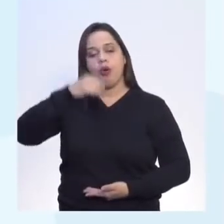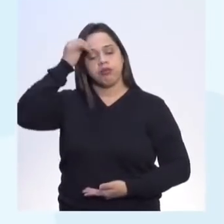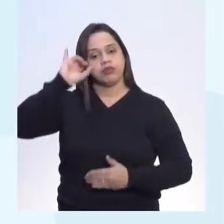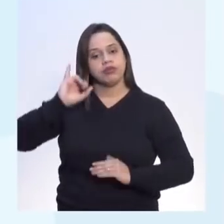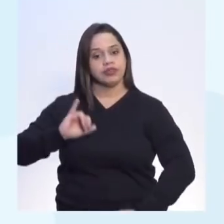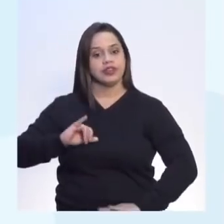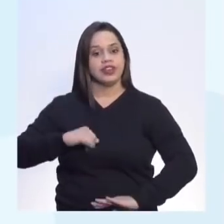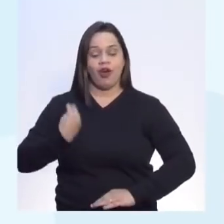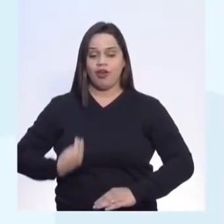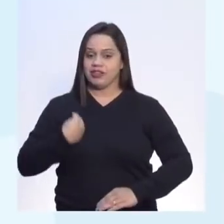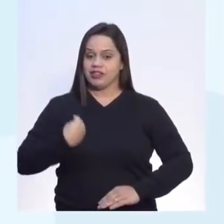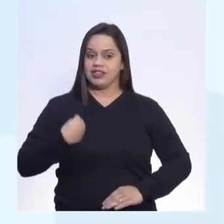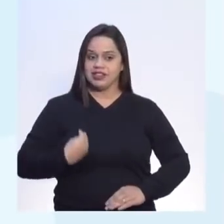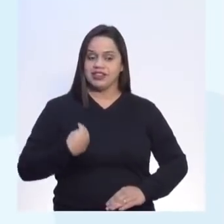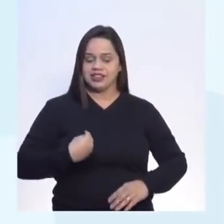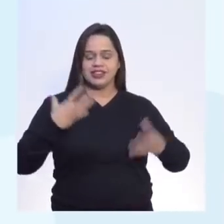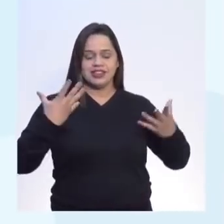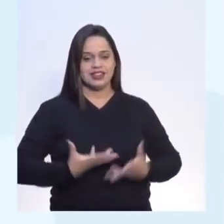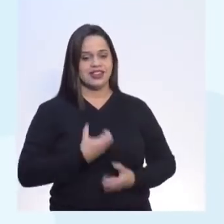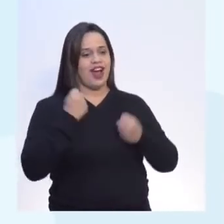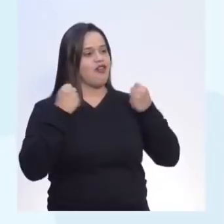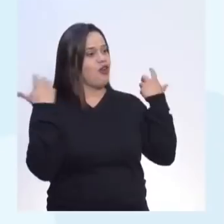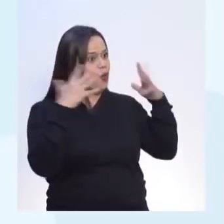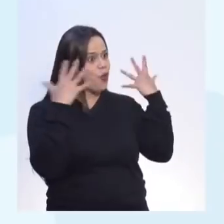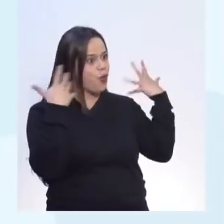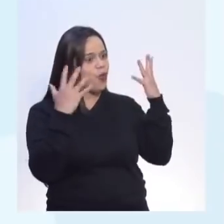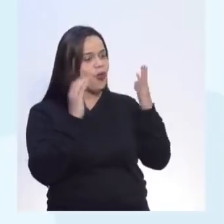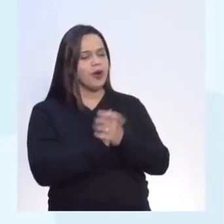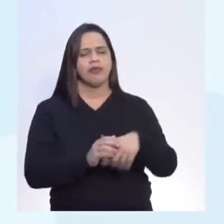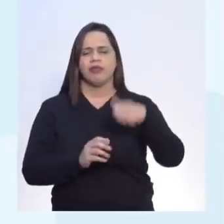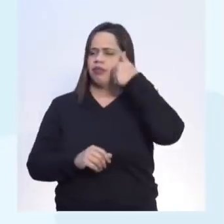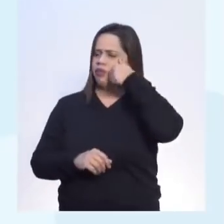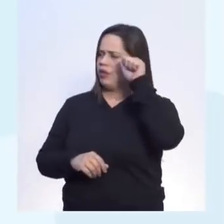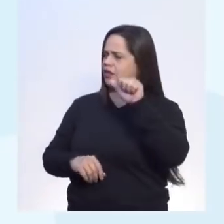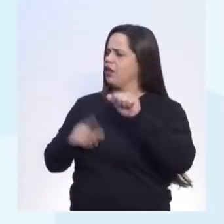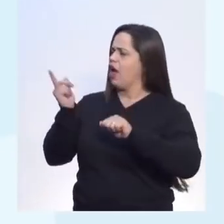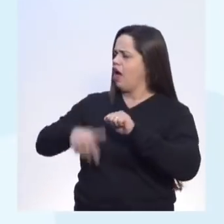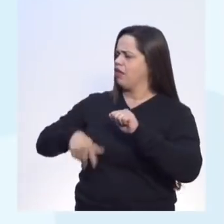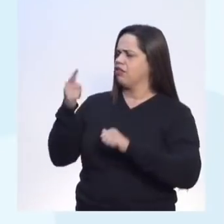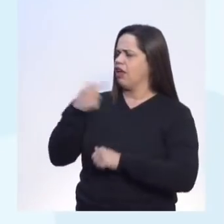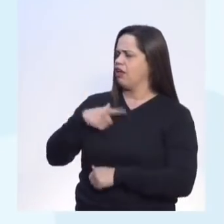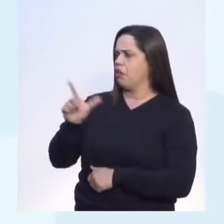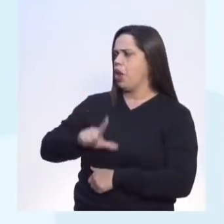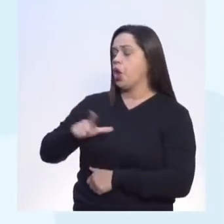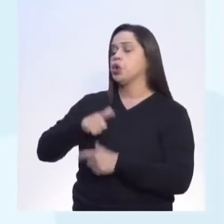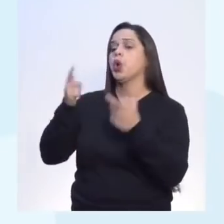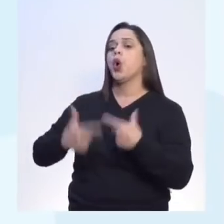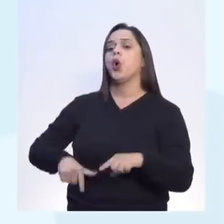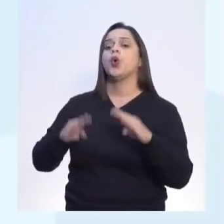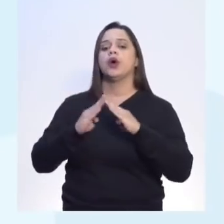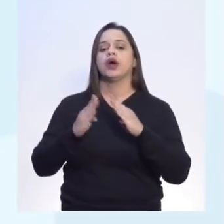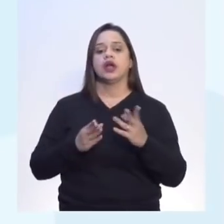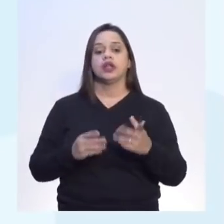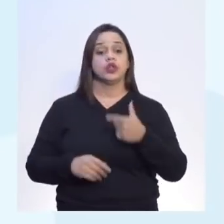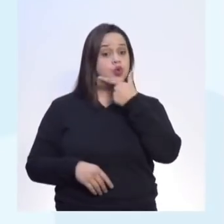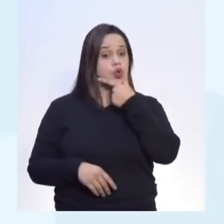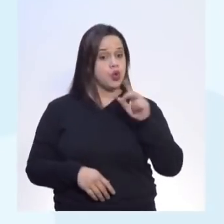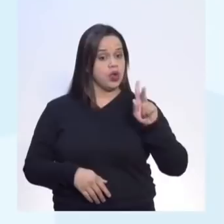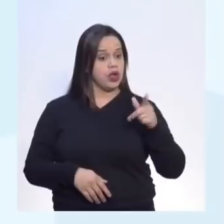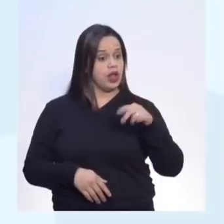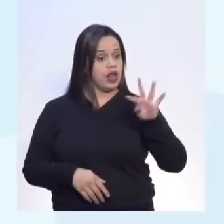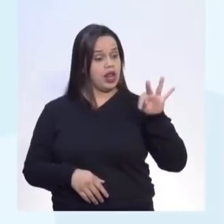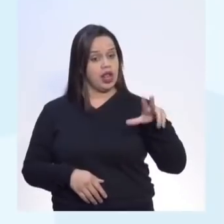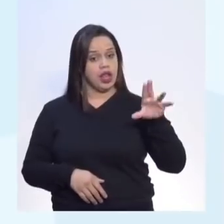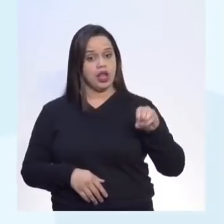Minotauro. Viva! Pedrinho, isso tudo tem lógica. E onde mora o Minotauro? O Heleno, que nos acompanhou, deve